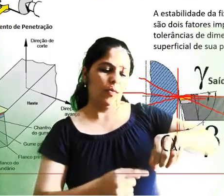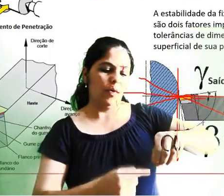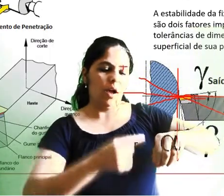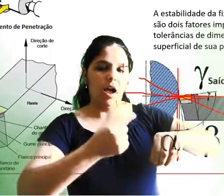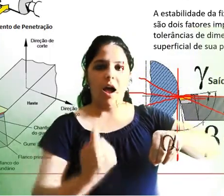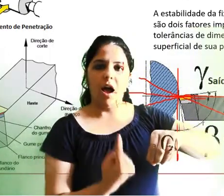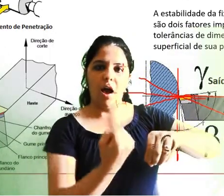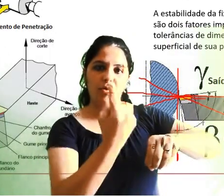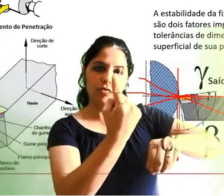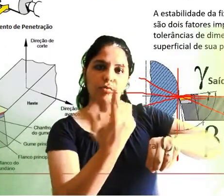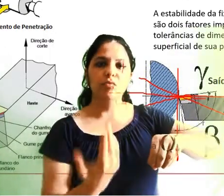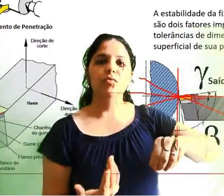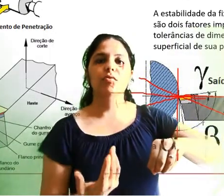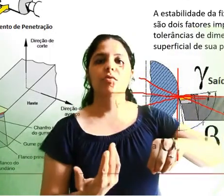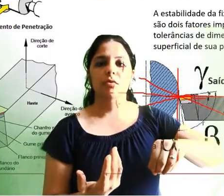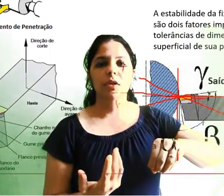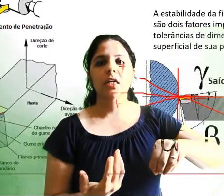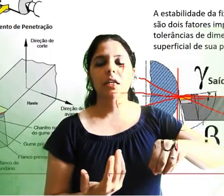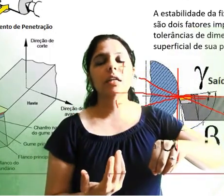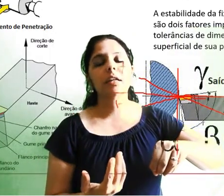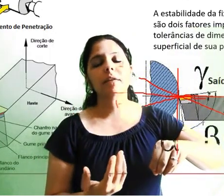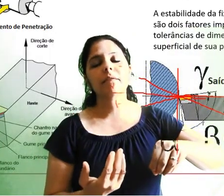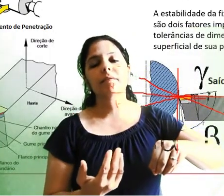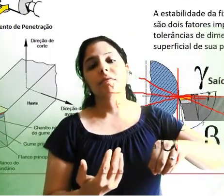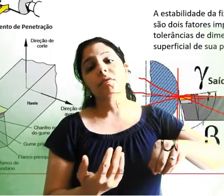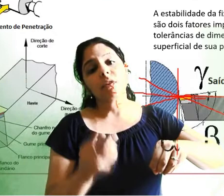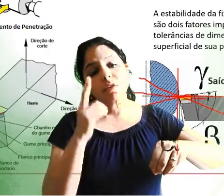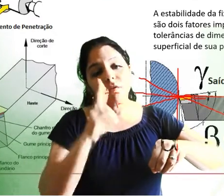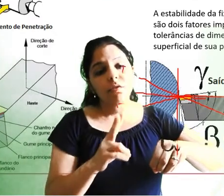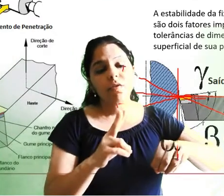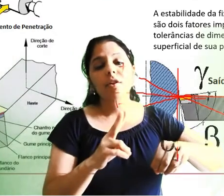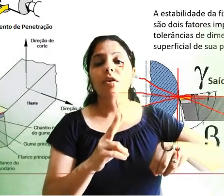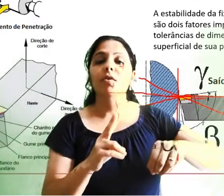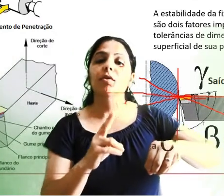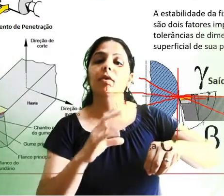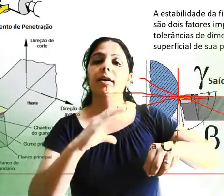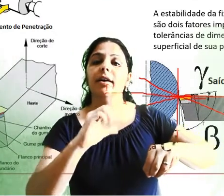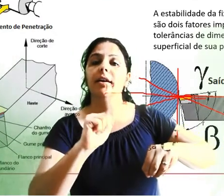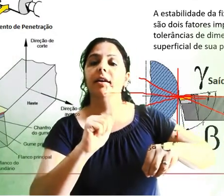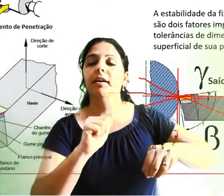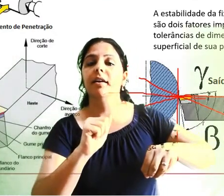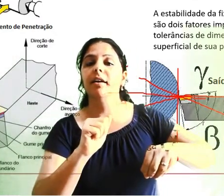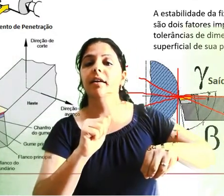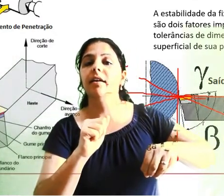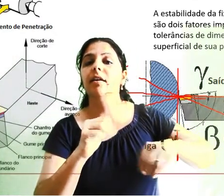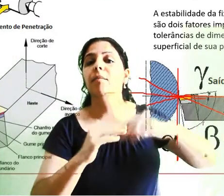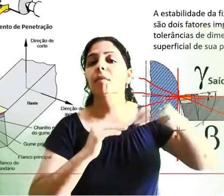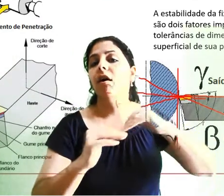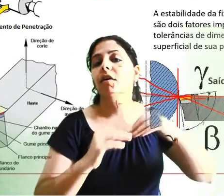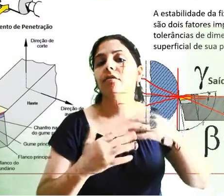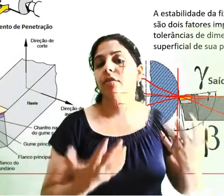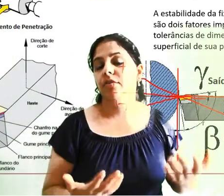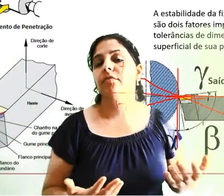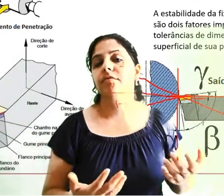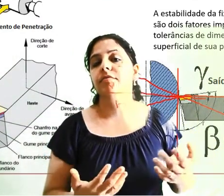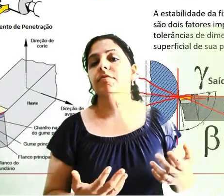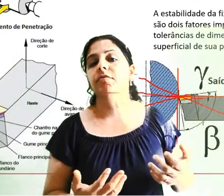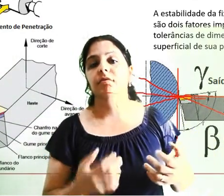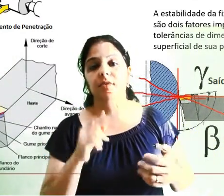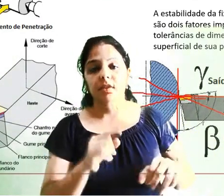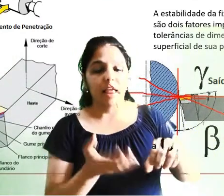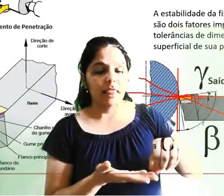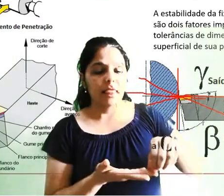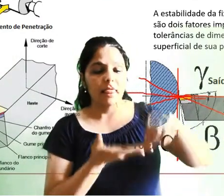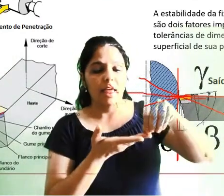gente ajusta a ponta da ferramenta de acordo com o cabeçote móvel, que vocês vão ver lá no vídeo da Tainá também, da professora, tá? A